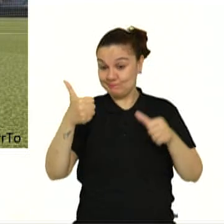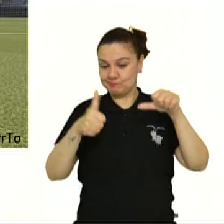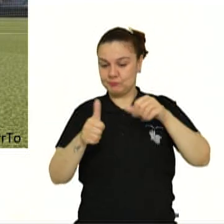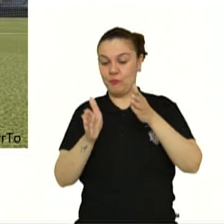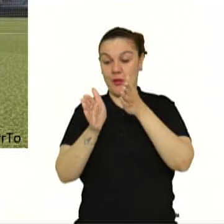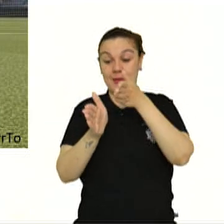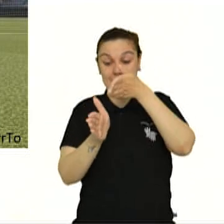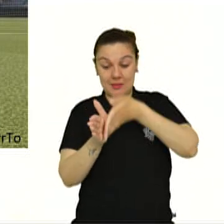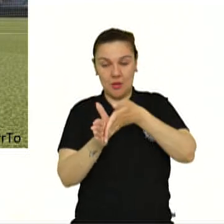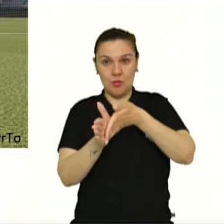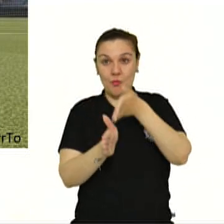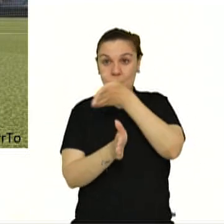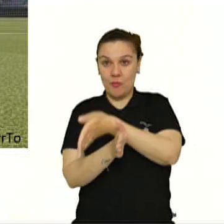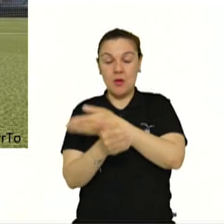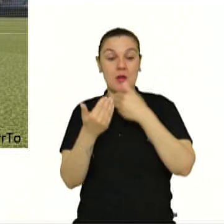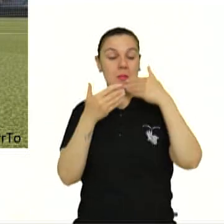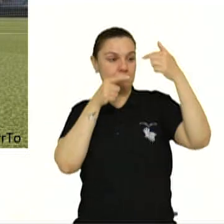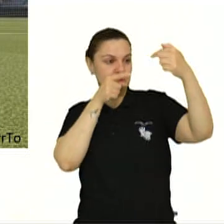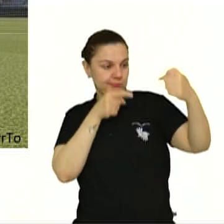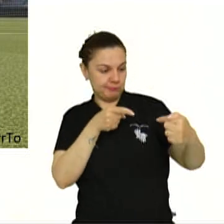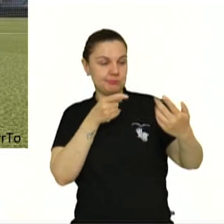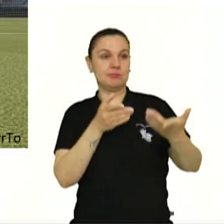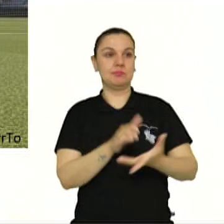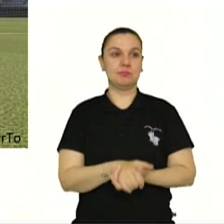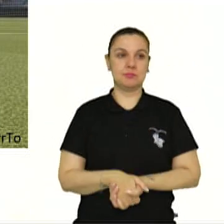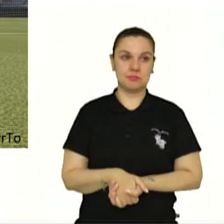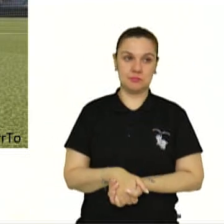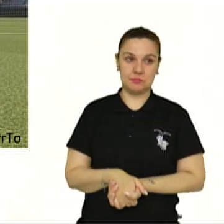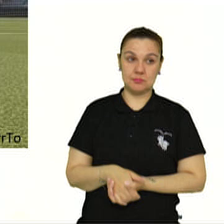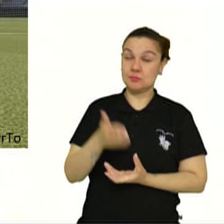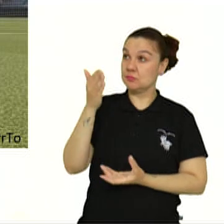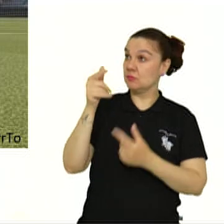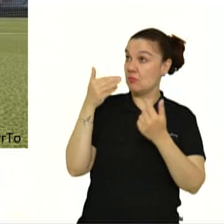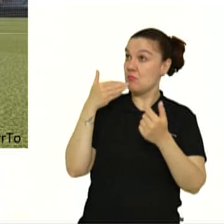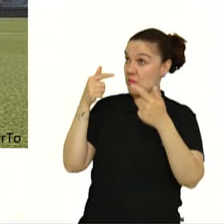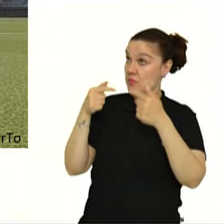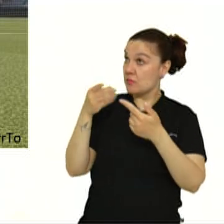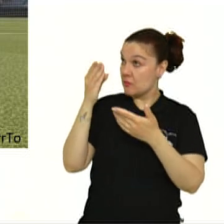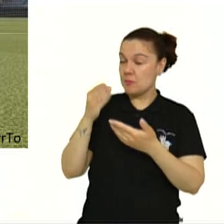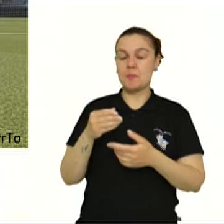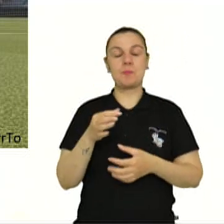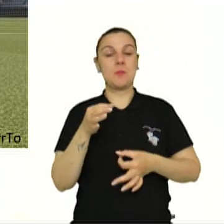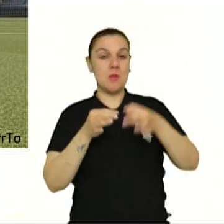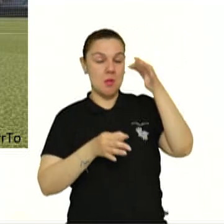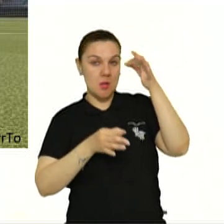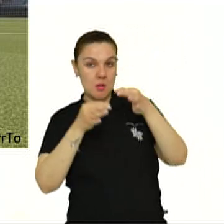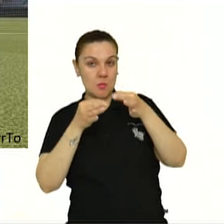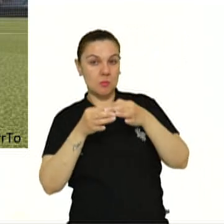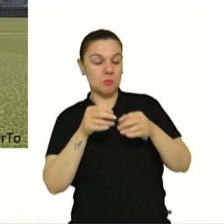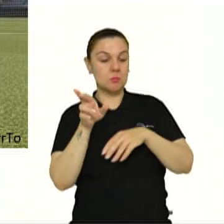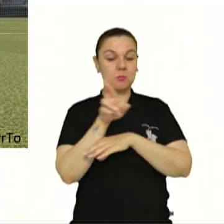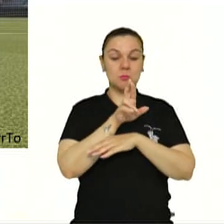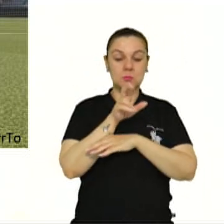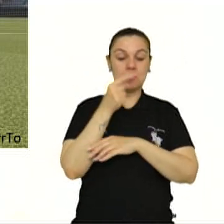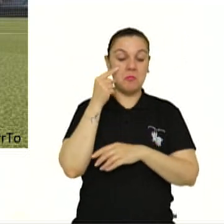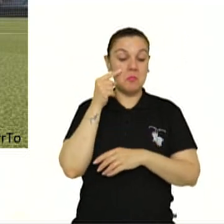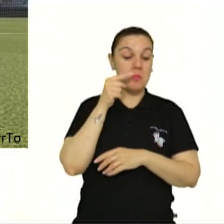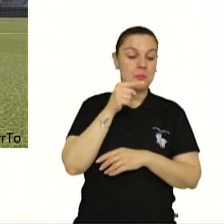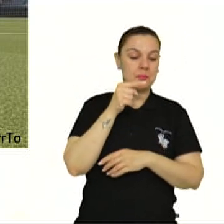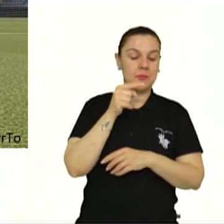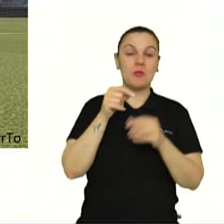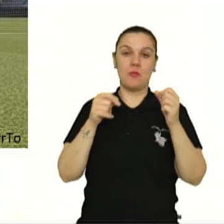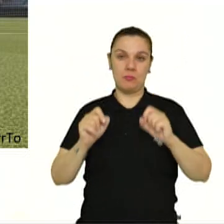fora, ele pede um desafio, né? Ele pede um challenge para o árbitro principal. E o árbitro vai usar